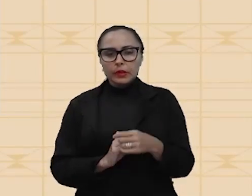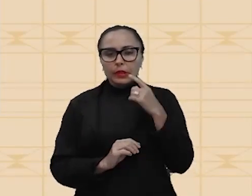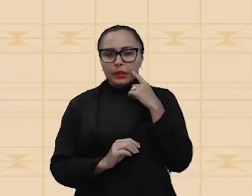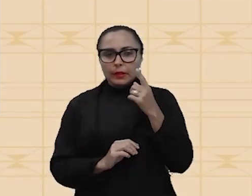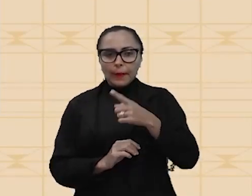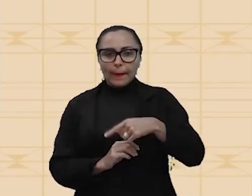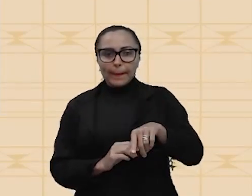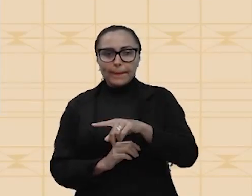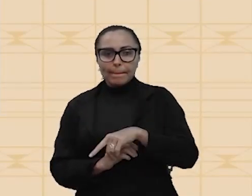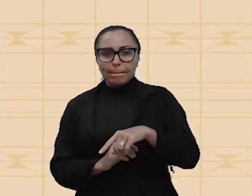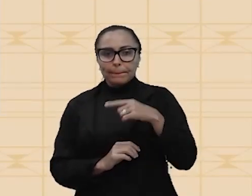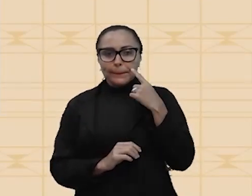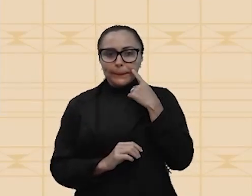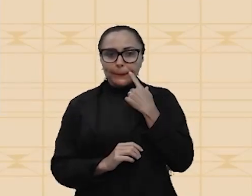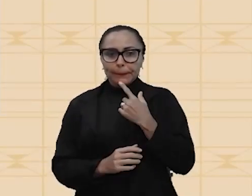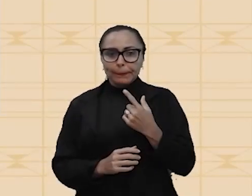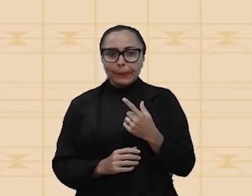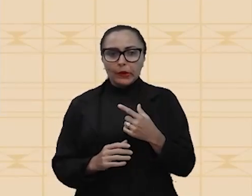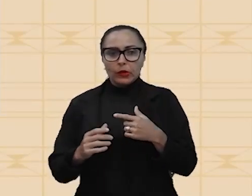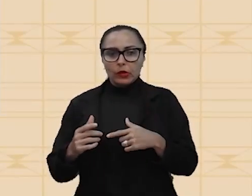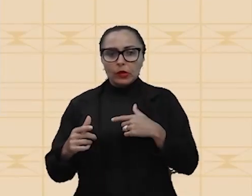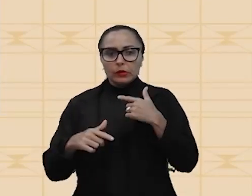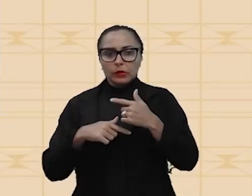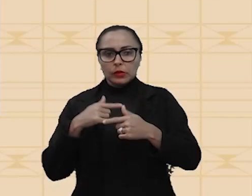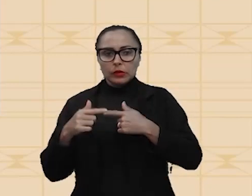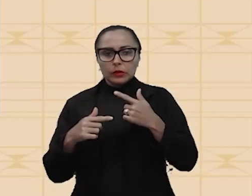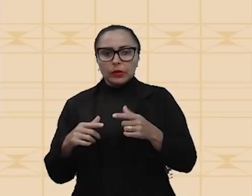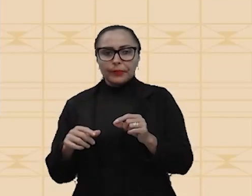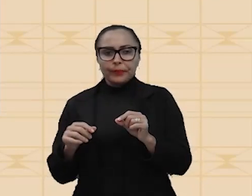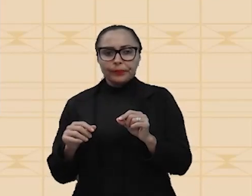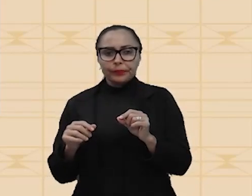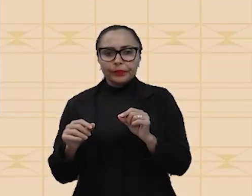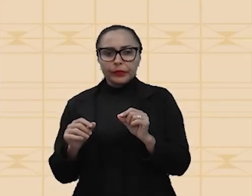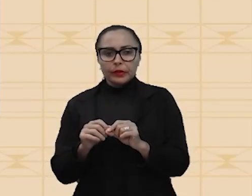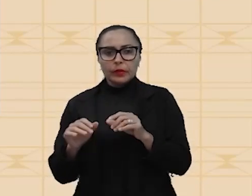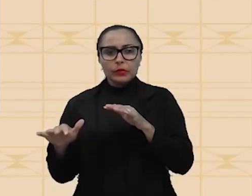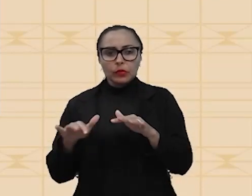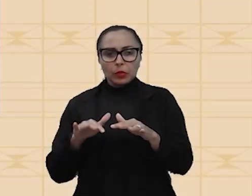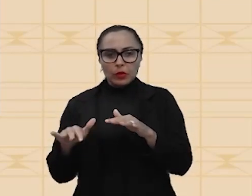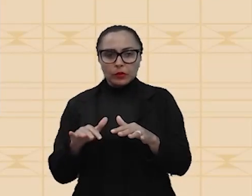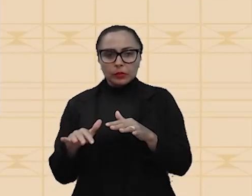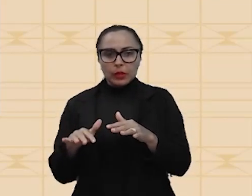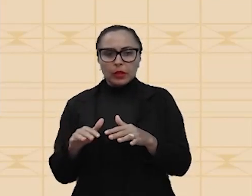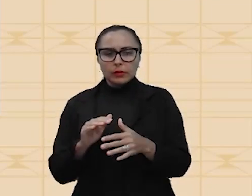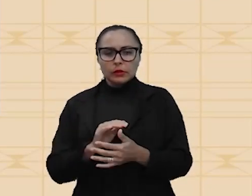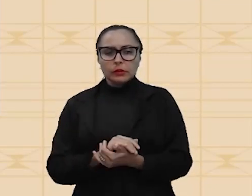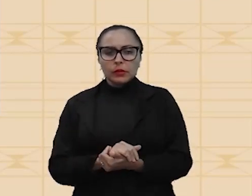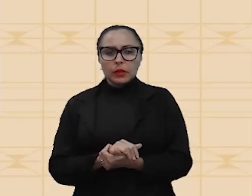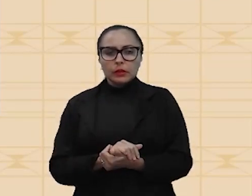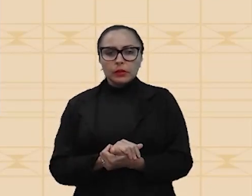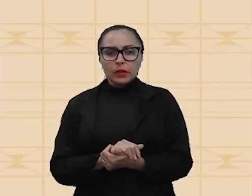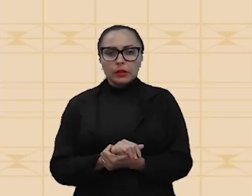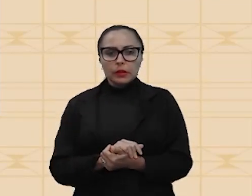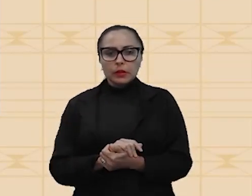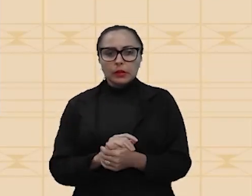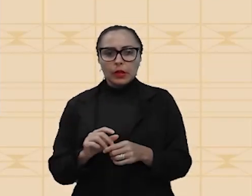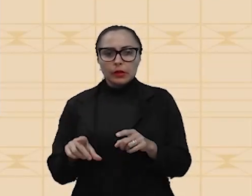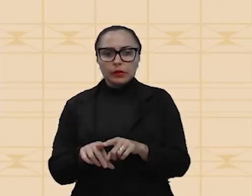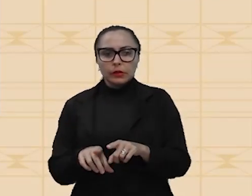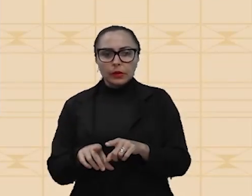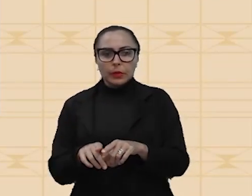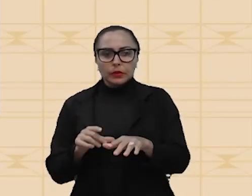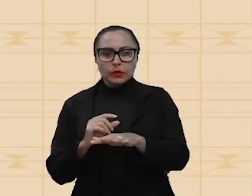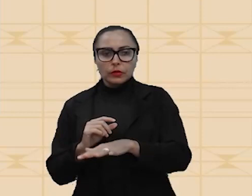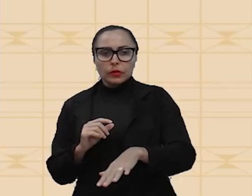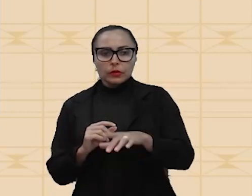esse gerador e fizermos o movimento dele por meio do queda do fluxo da água caindo